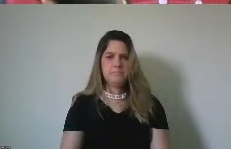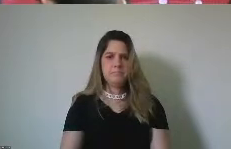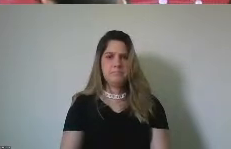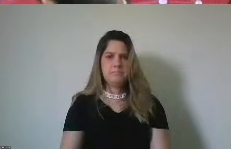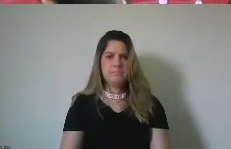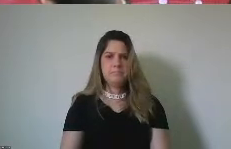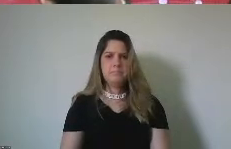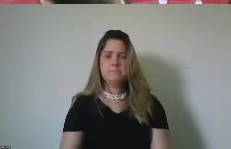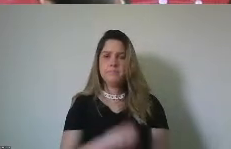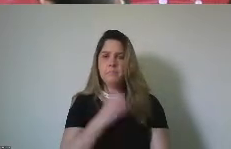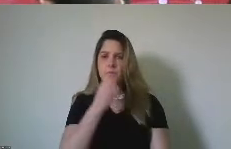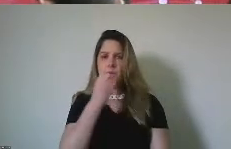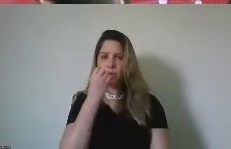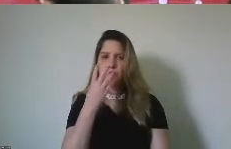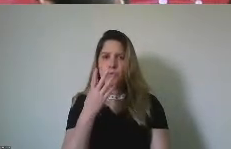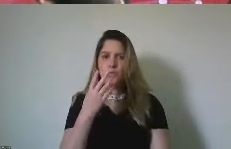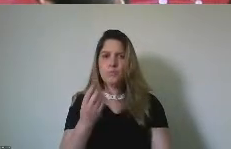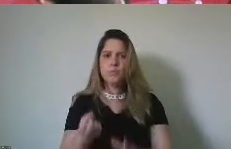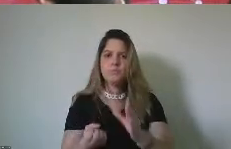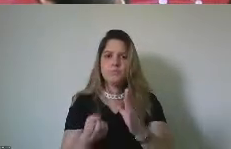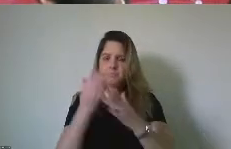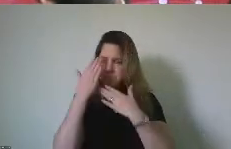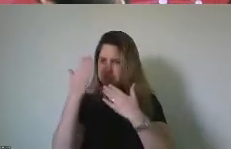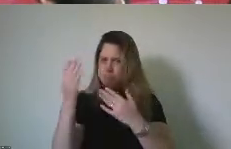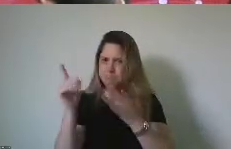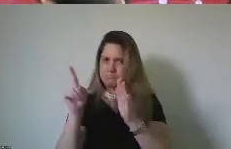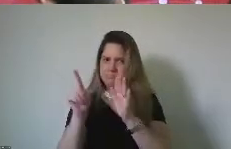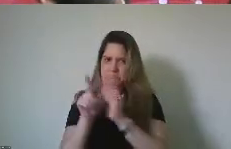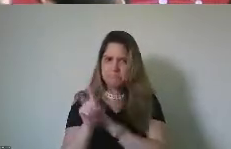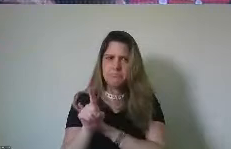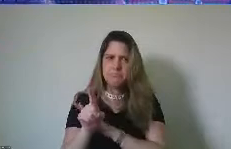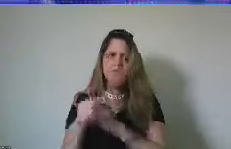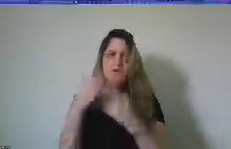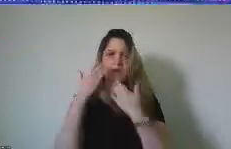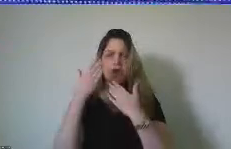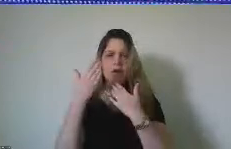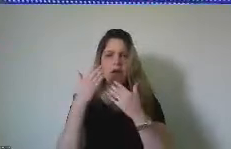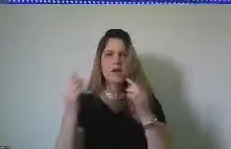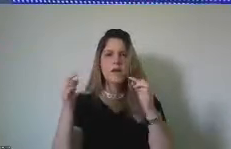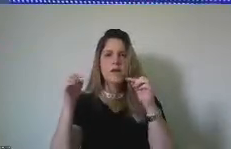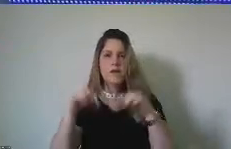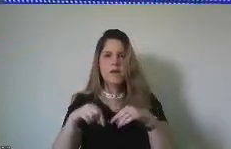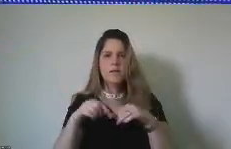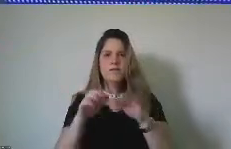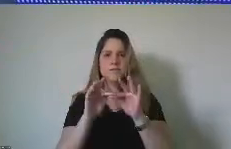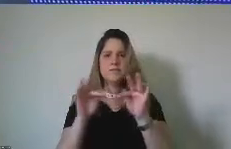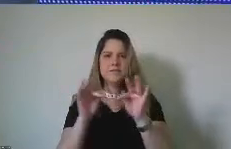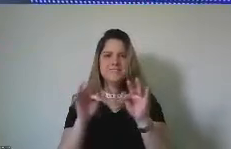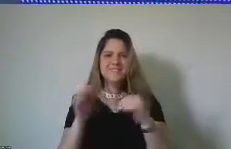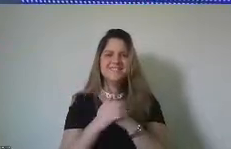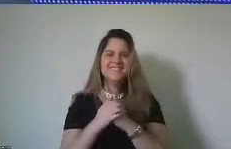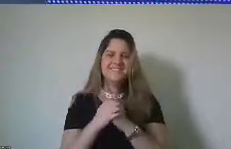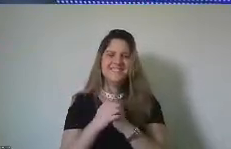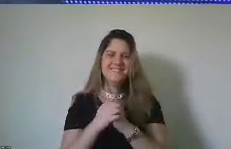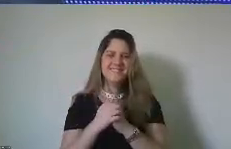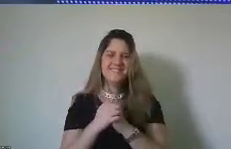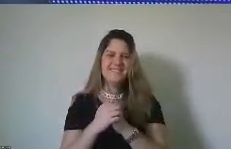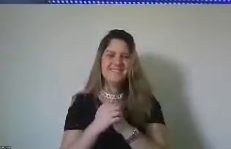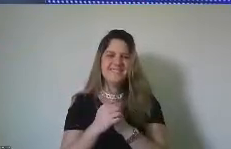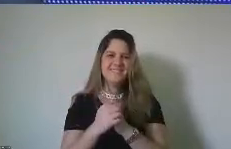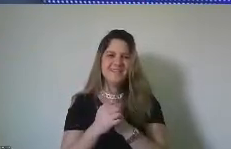obrigado pela pergunta primeiro que eu arrumei uma forma simples não está simples